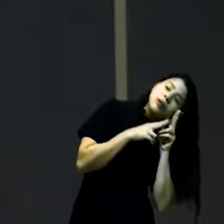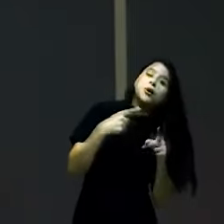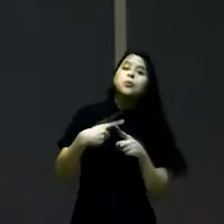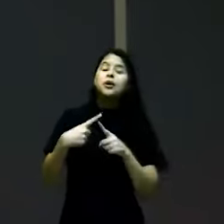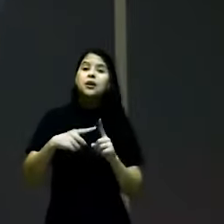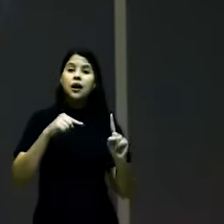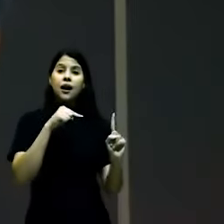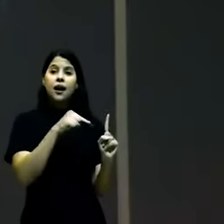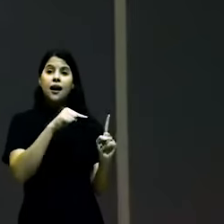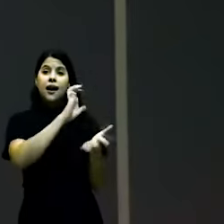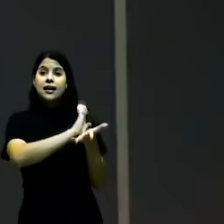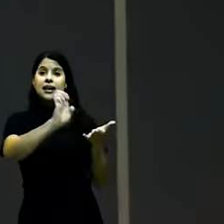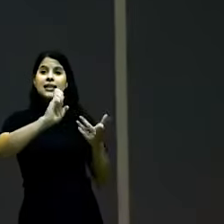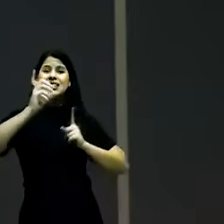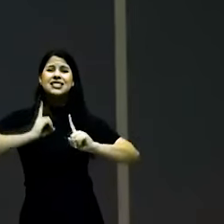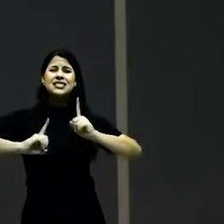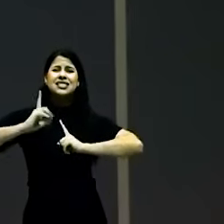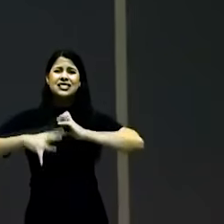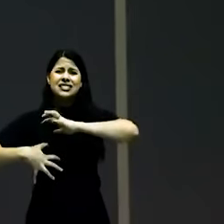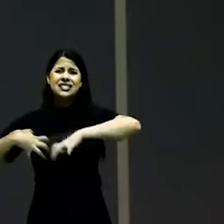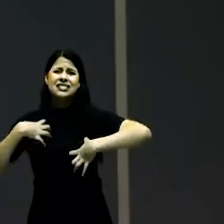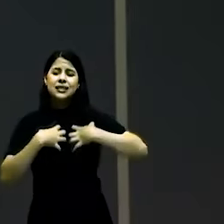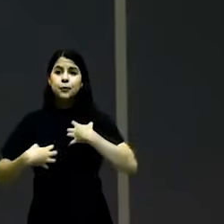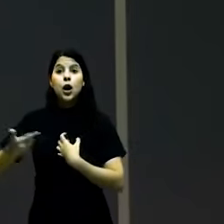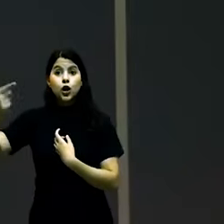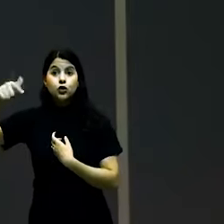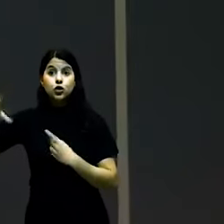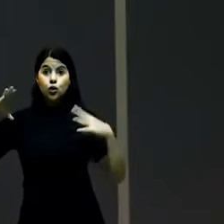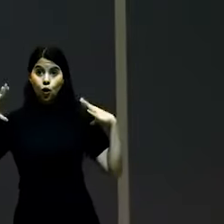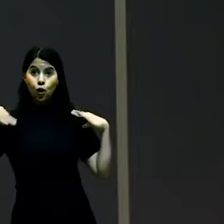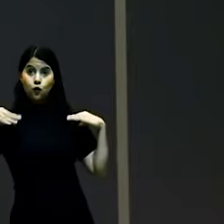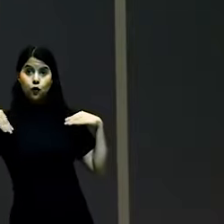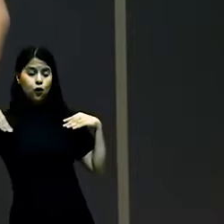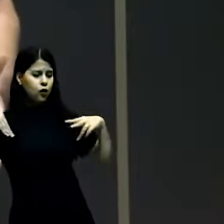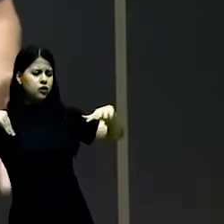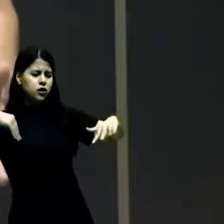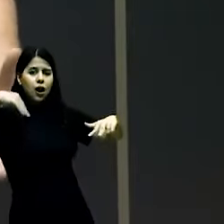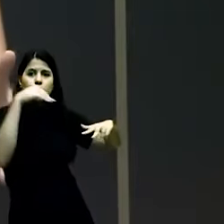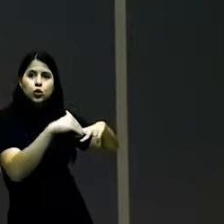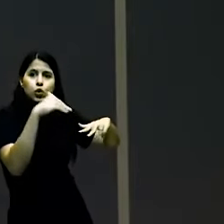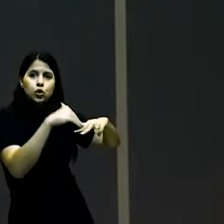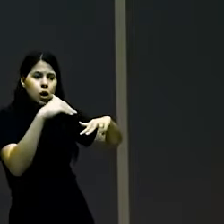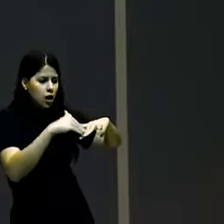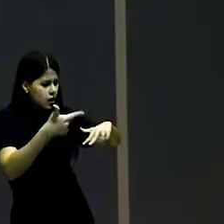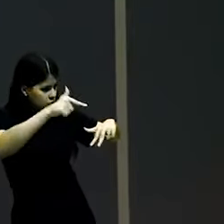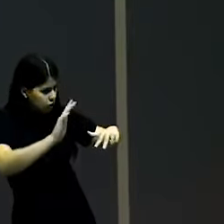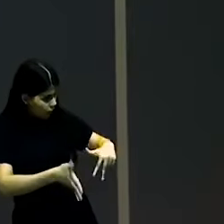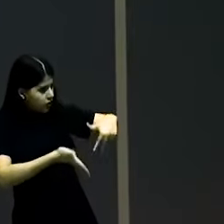O anjo toca nele de novo e diz o seguinte: levanta, come, porque a viagem sua é longa.